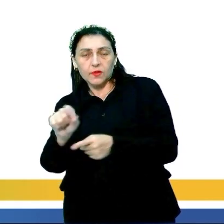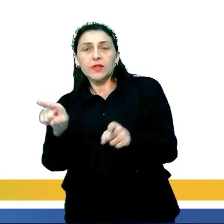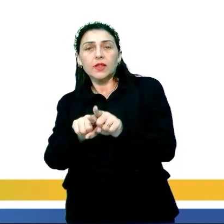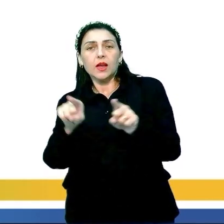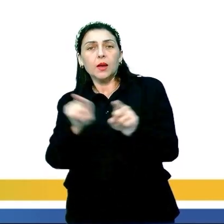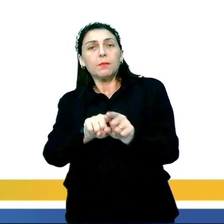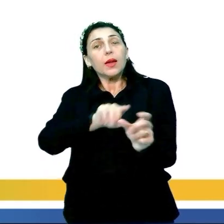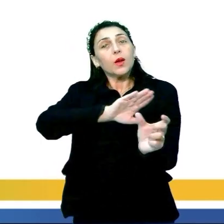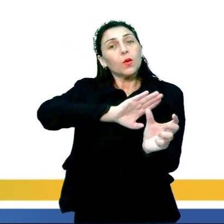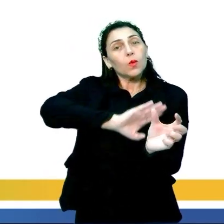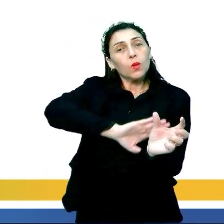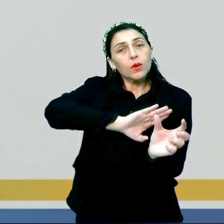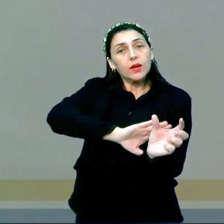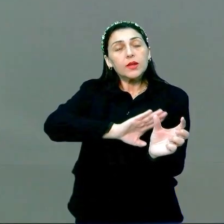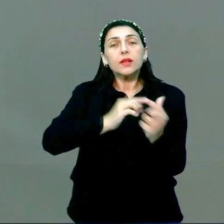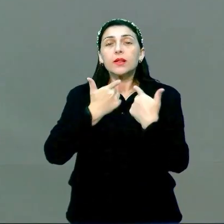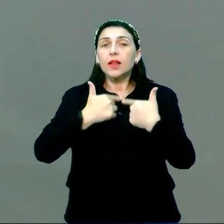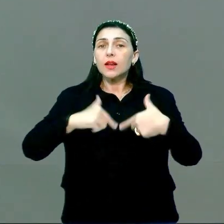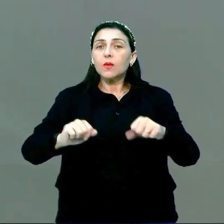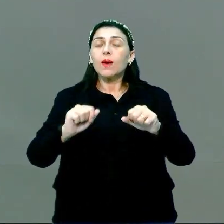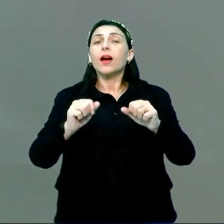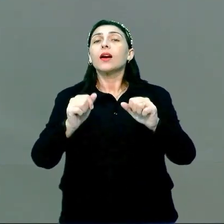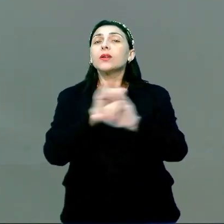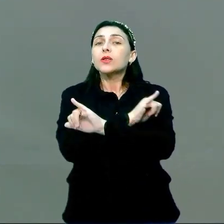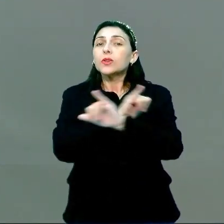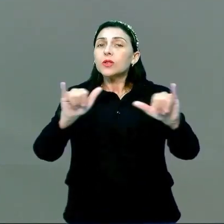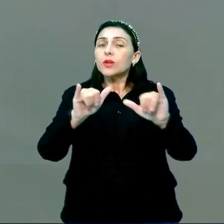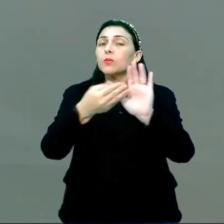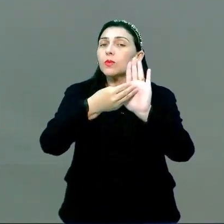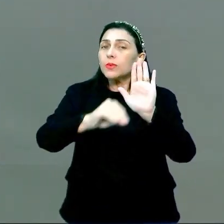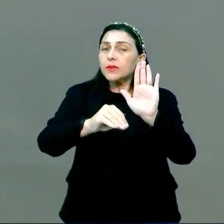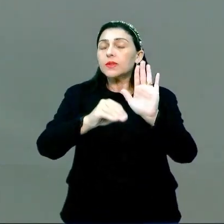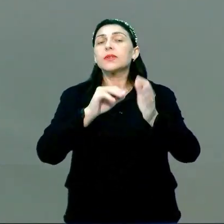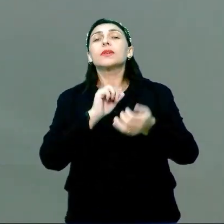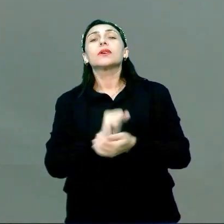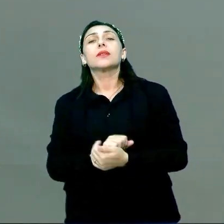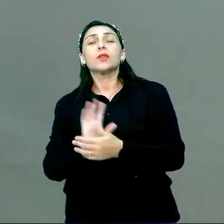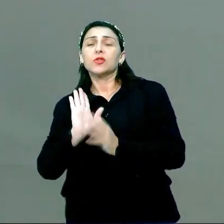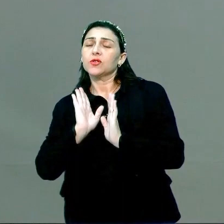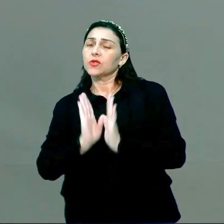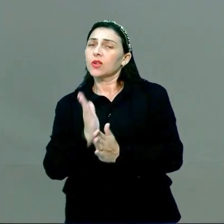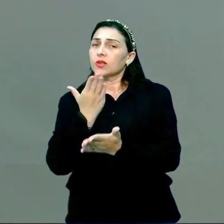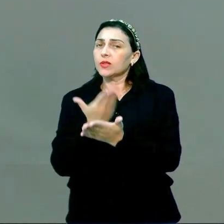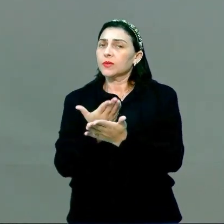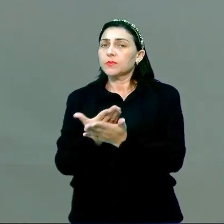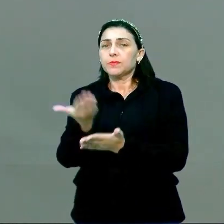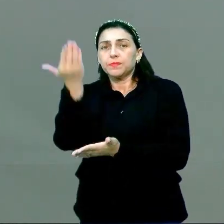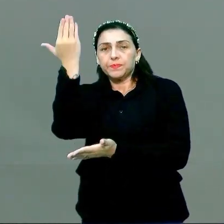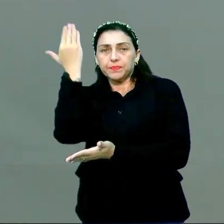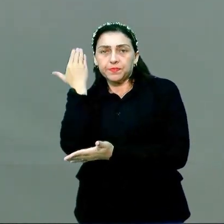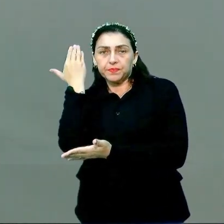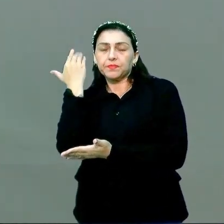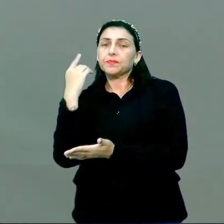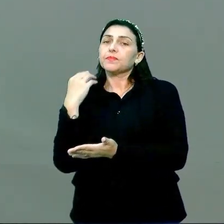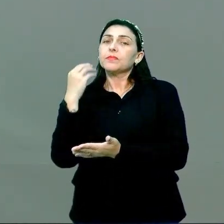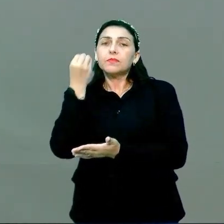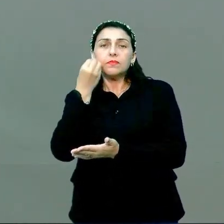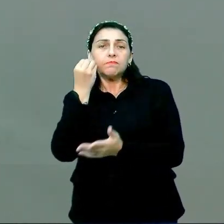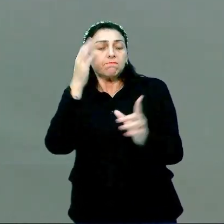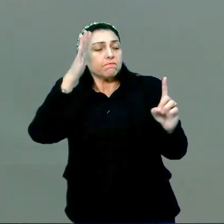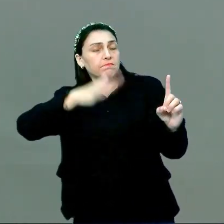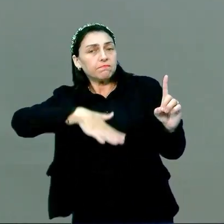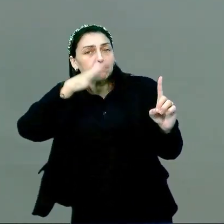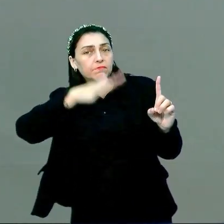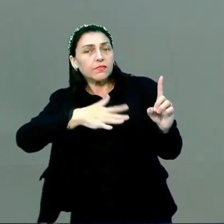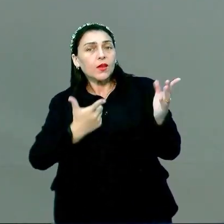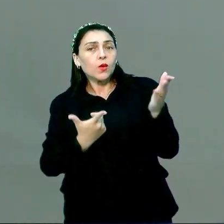conativa, muito comum na linguagem publicitária. A linguagem publicitária, como nós já estudamos nas aulas anteriores, ela tenta persuadir o